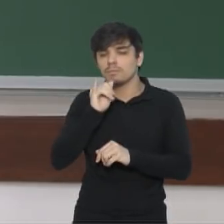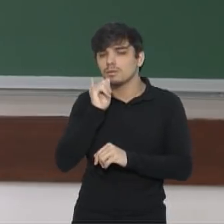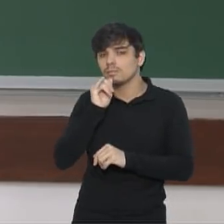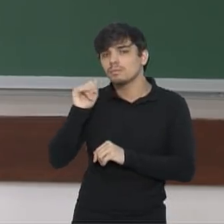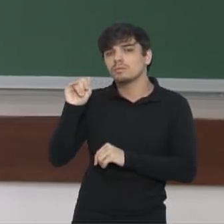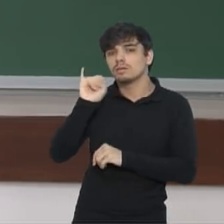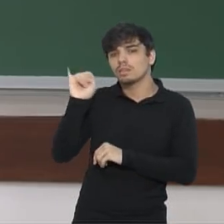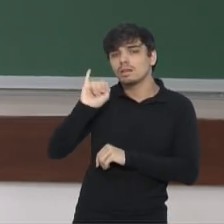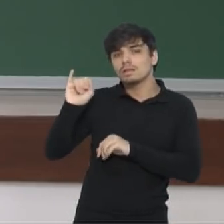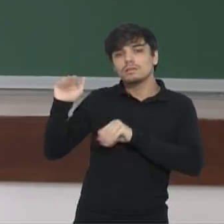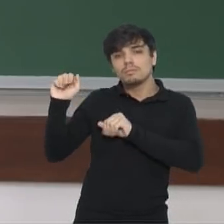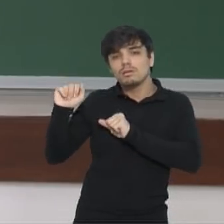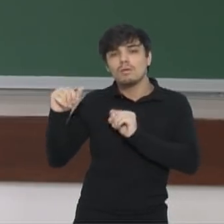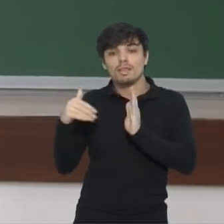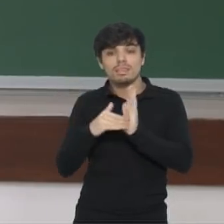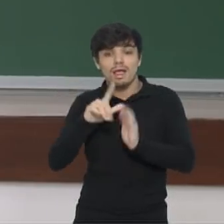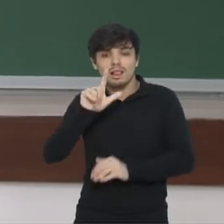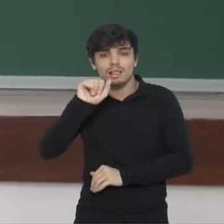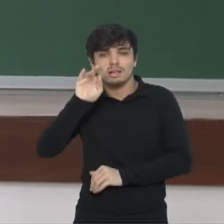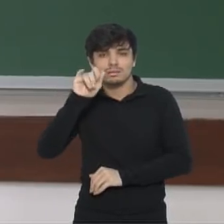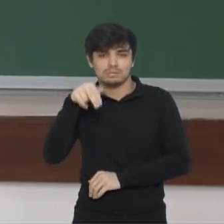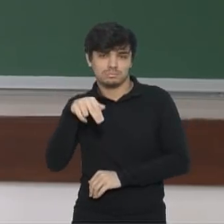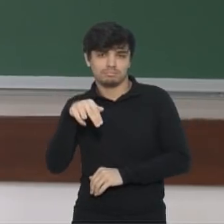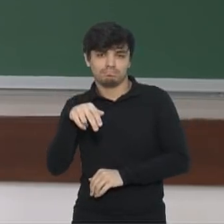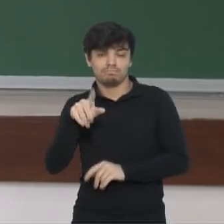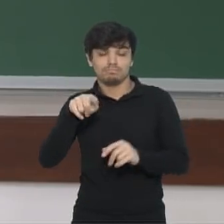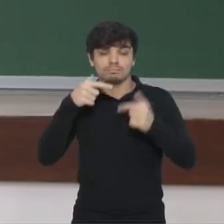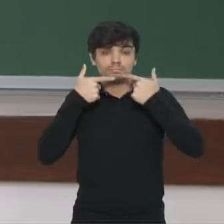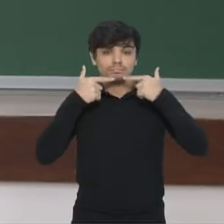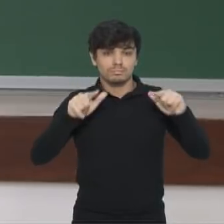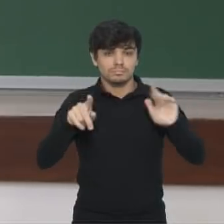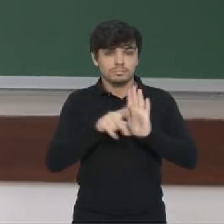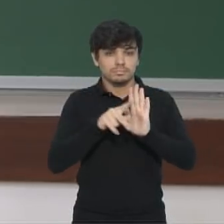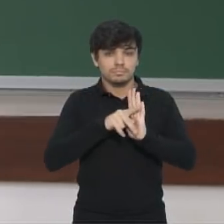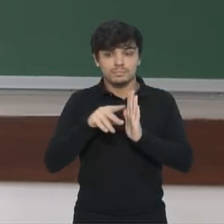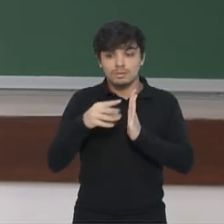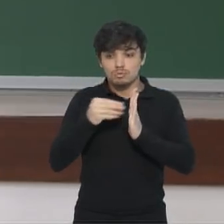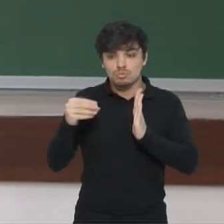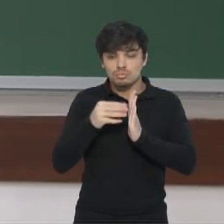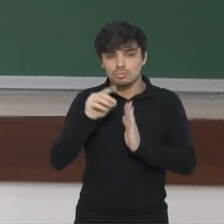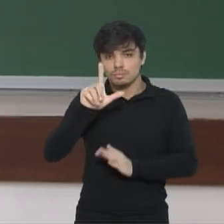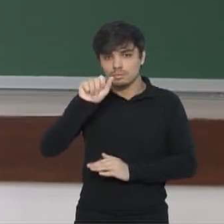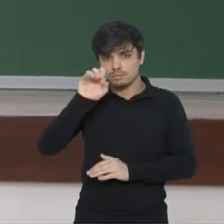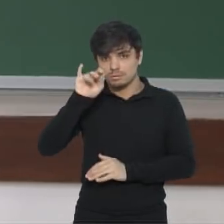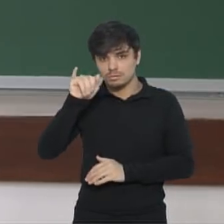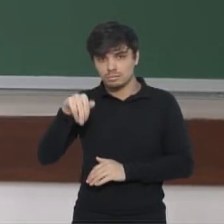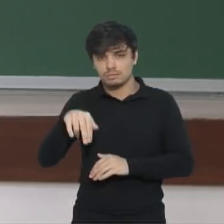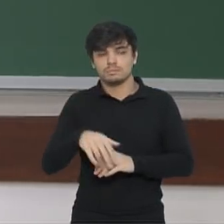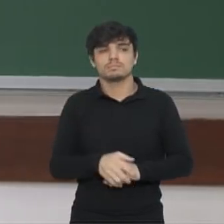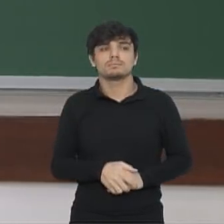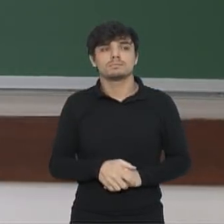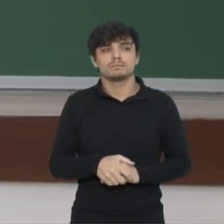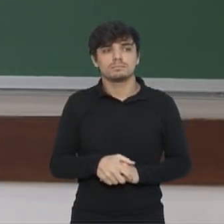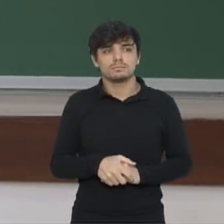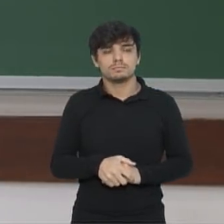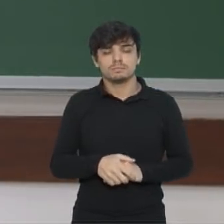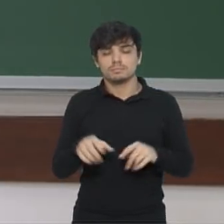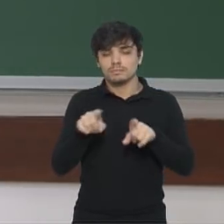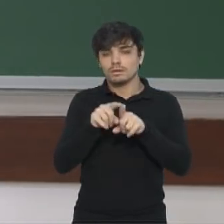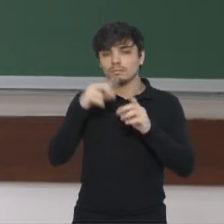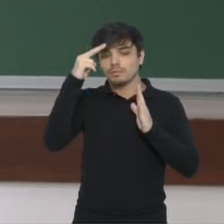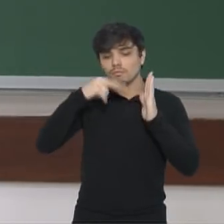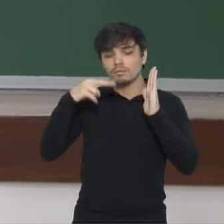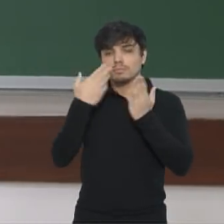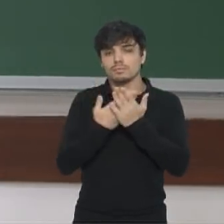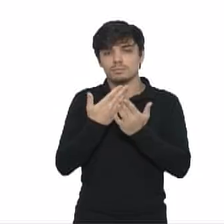espanhol e até mesmo no latim. São línguas que foram derivadas do latim, ok? Nós também vimos nessa aula, pessoal,